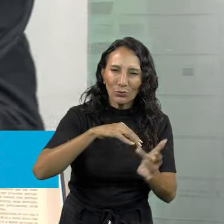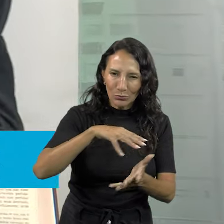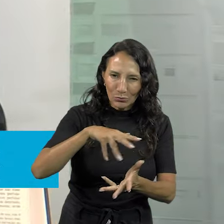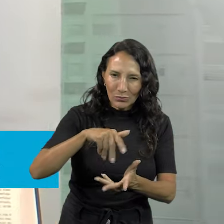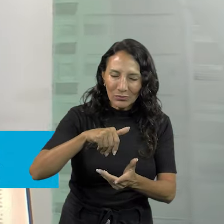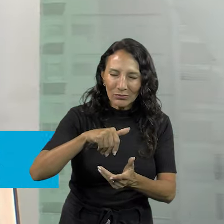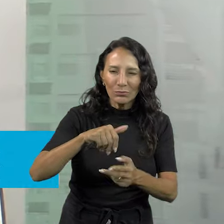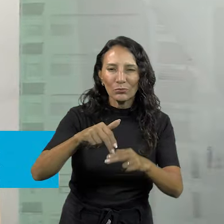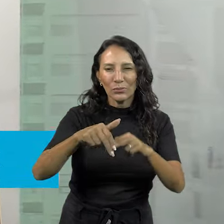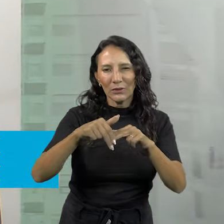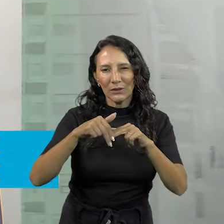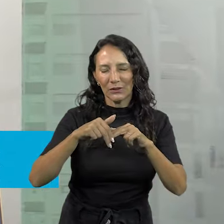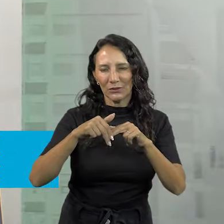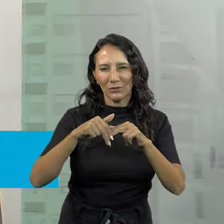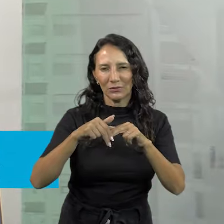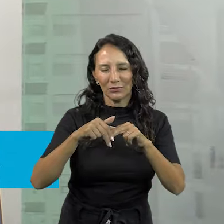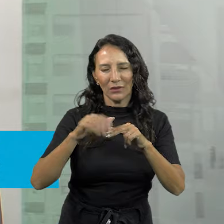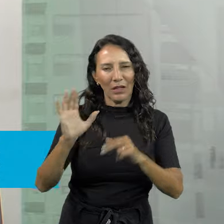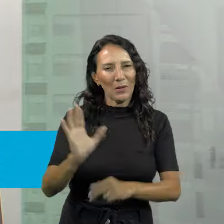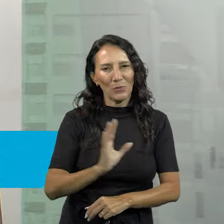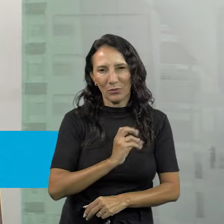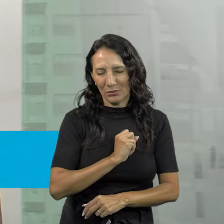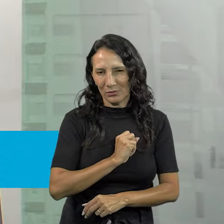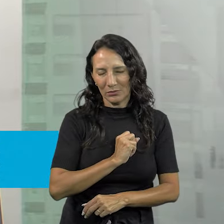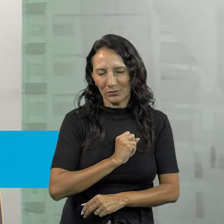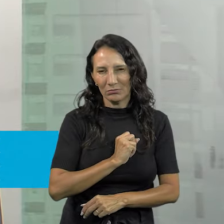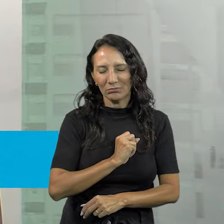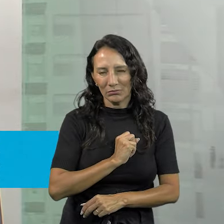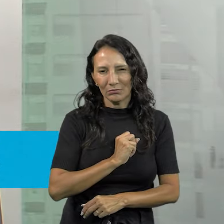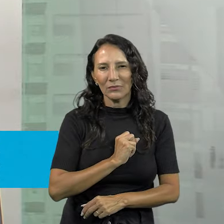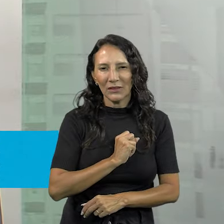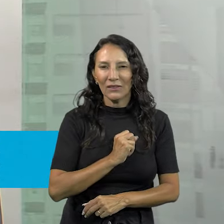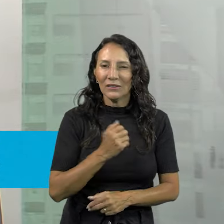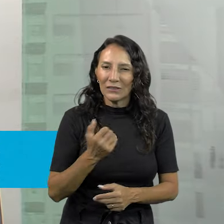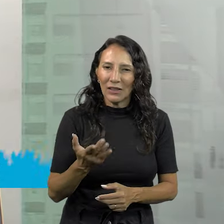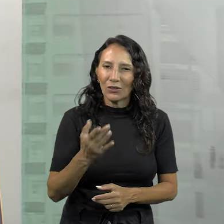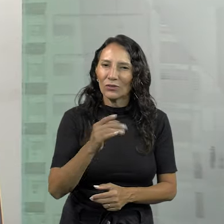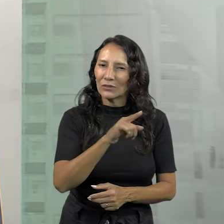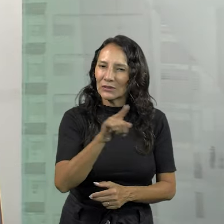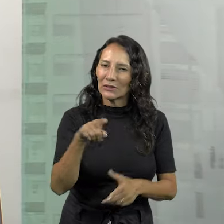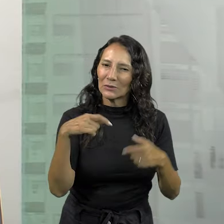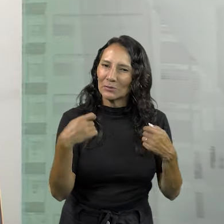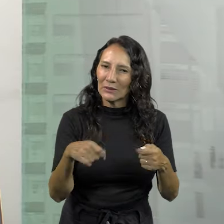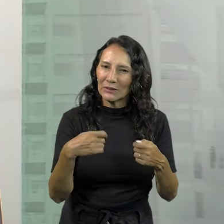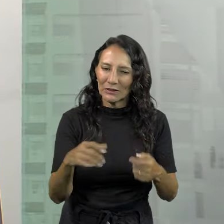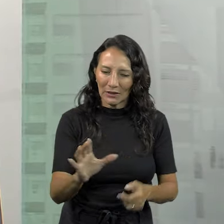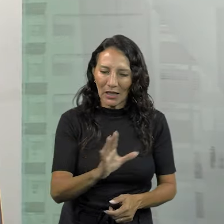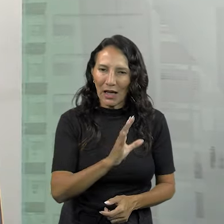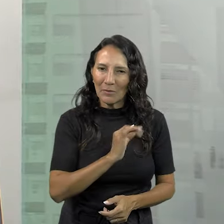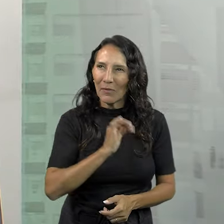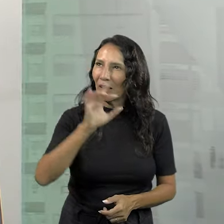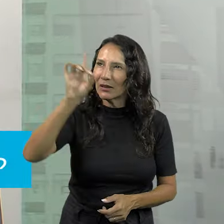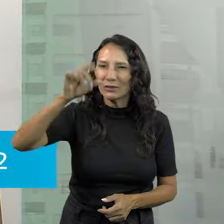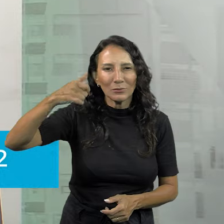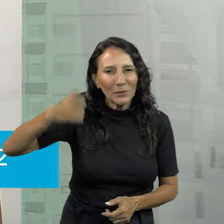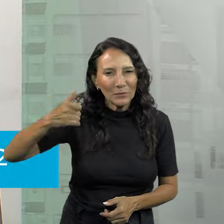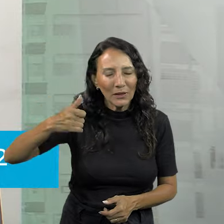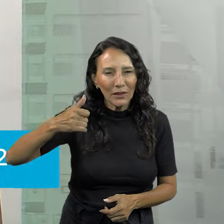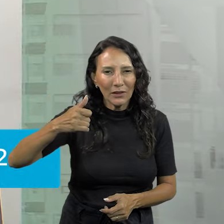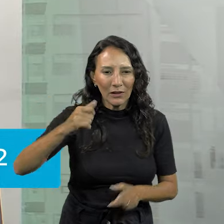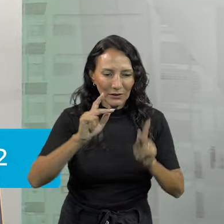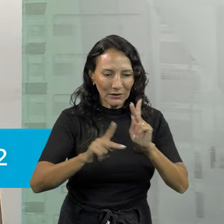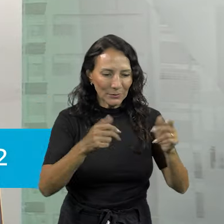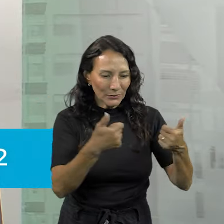mandamento se resume a amar a Deus sobre todas as coisas e ao teu próximo como a ti mesmo. Se nós perdemos o amor,